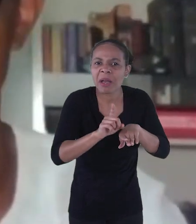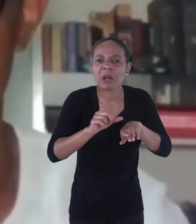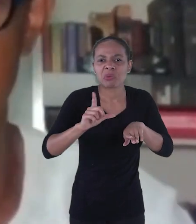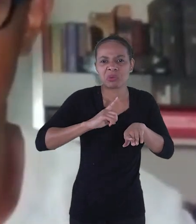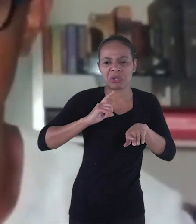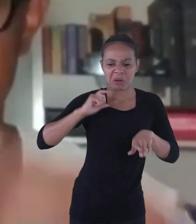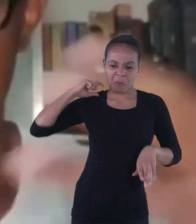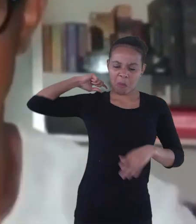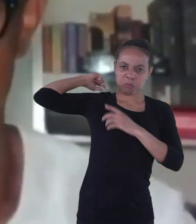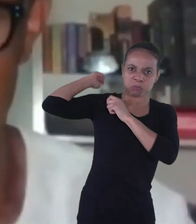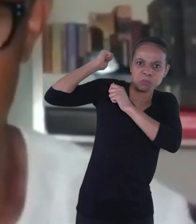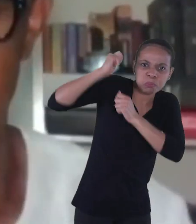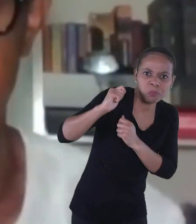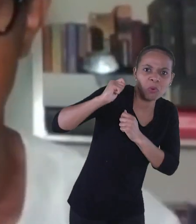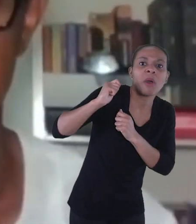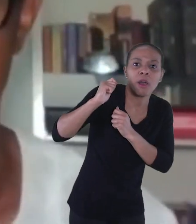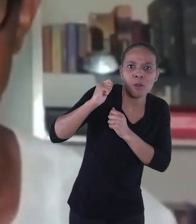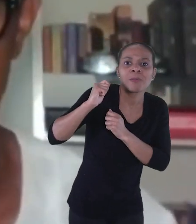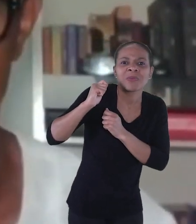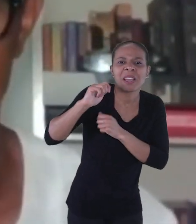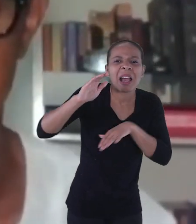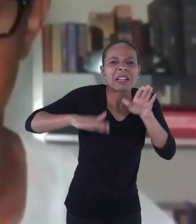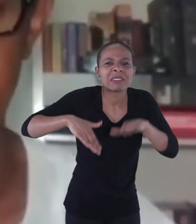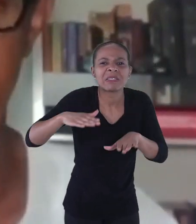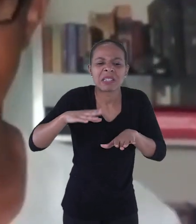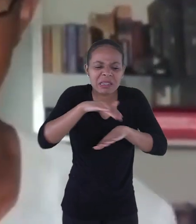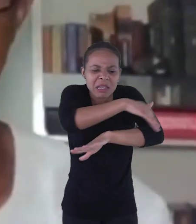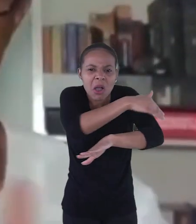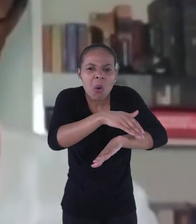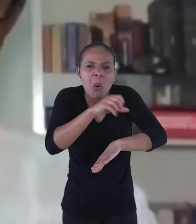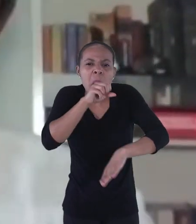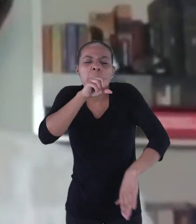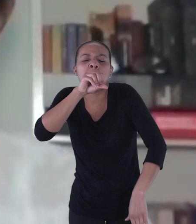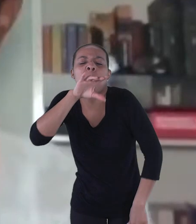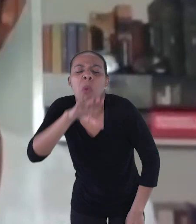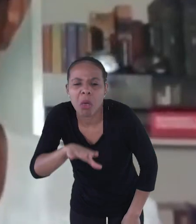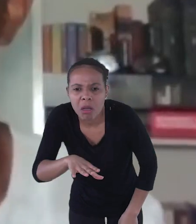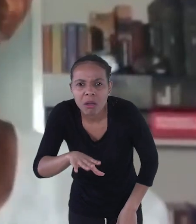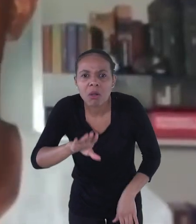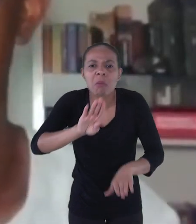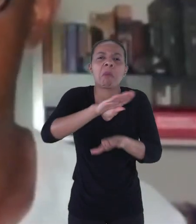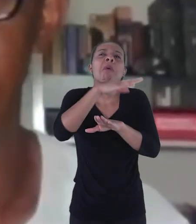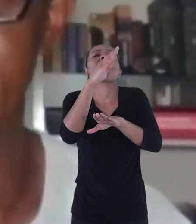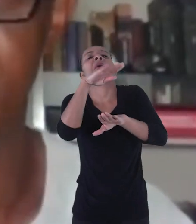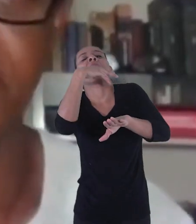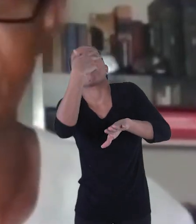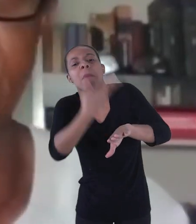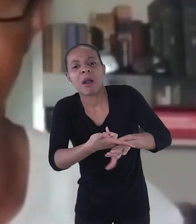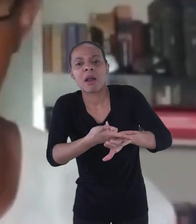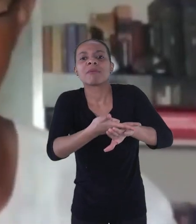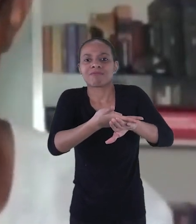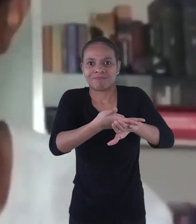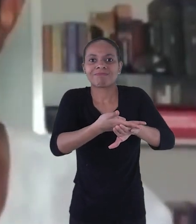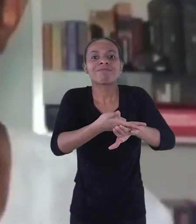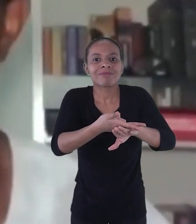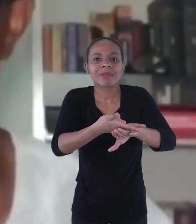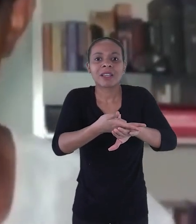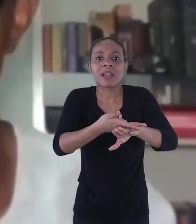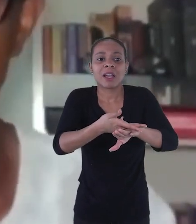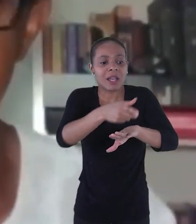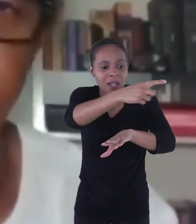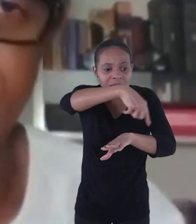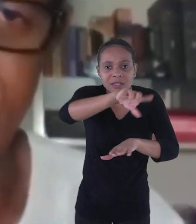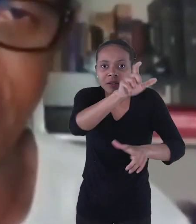vezes ela desmaiava, vomitava na rua, por exemplo. Essas mesmas pessoas depois acolheram a Carolina como se nunca